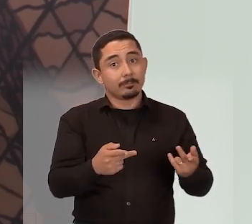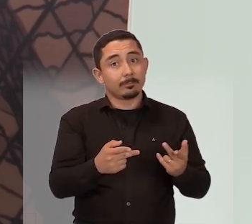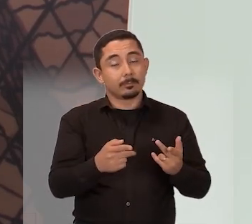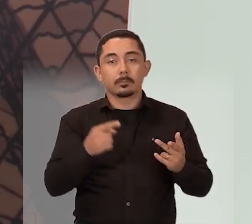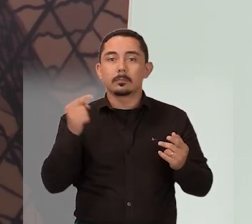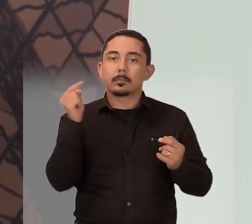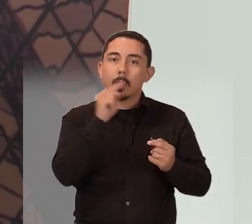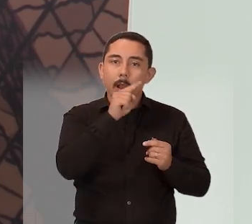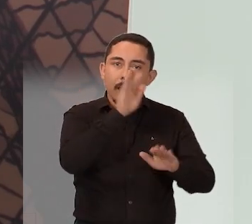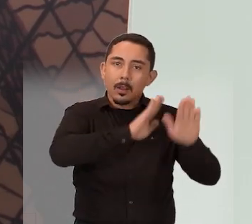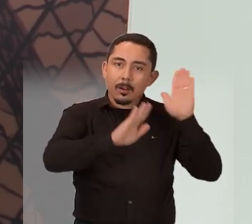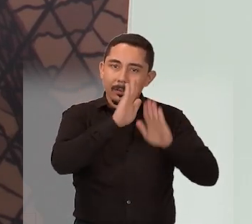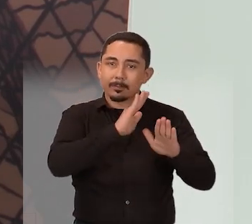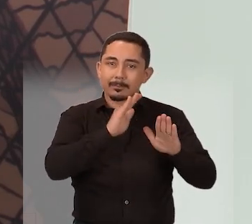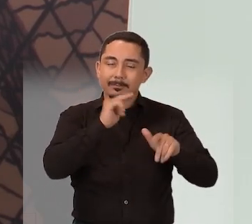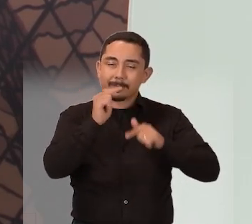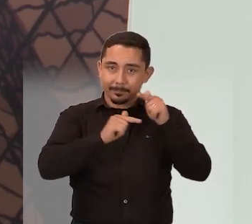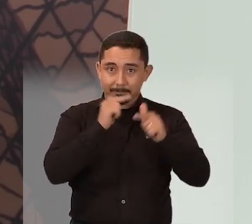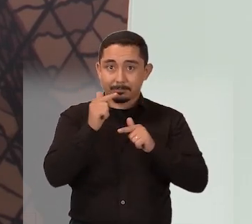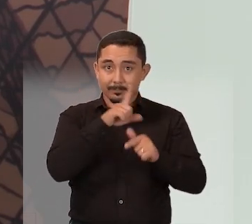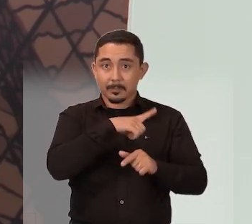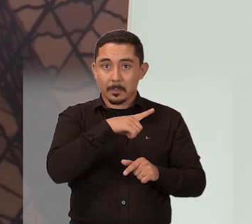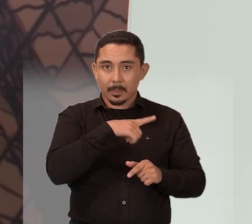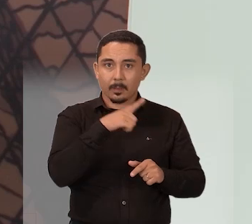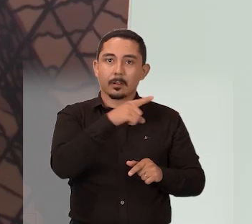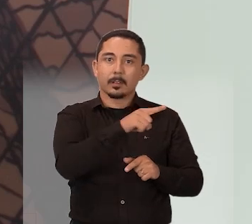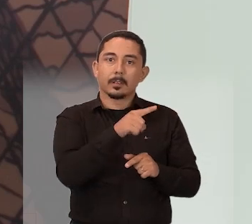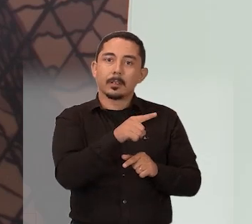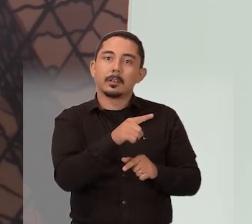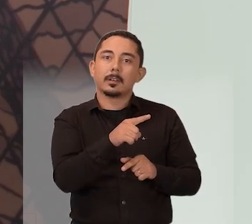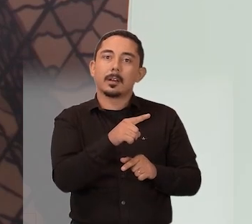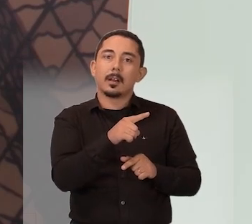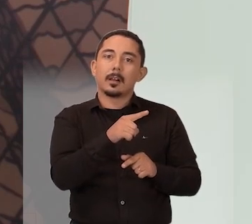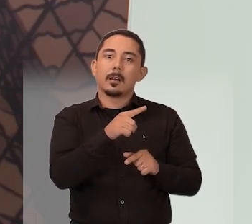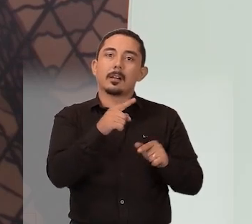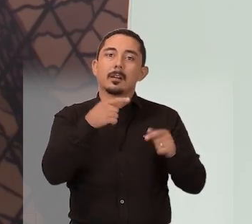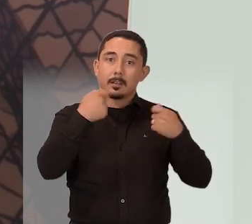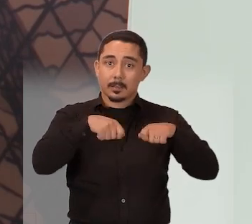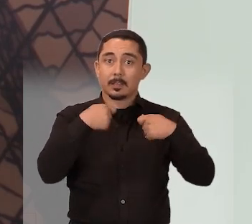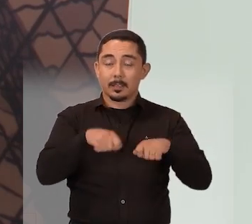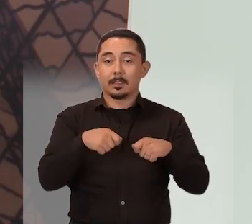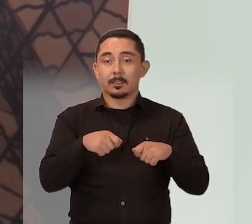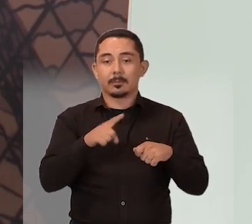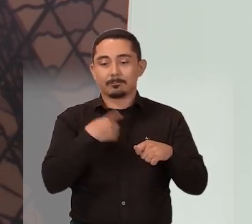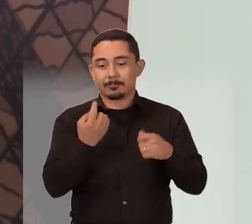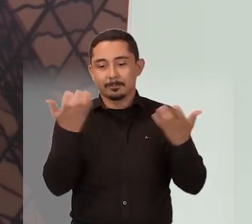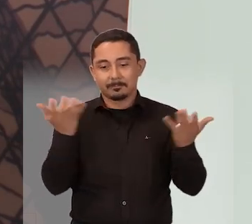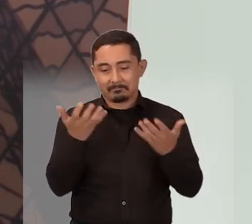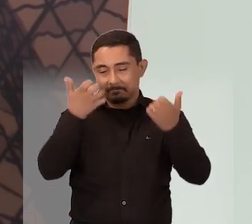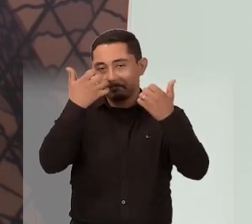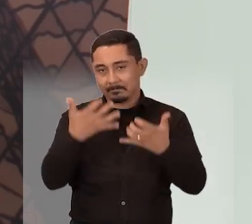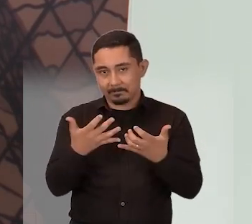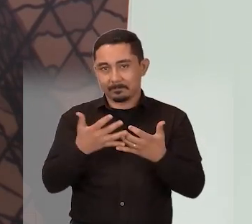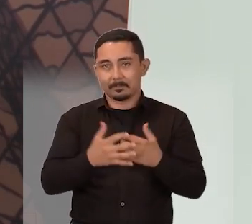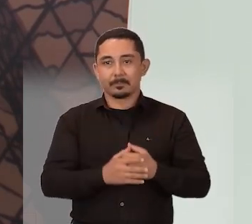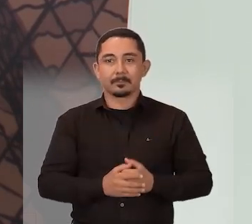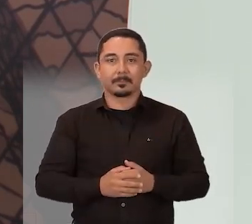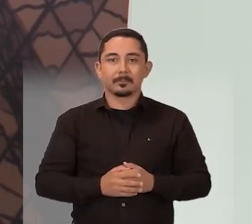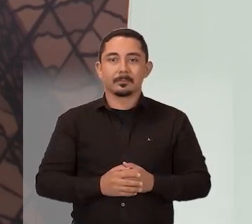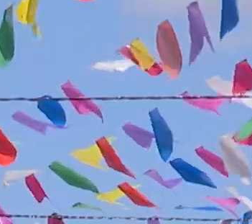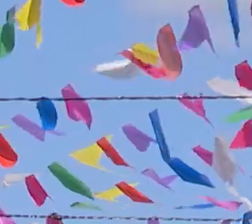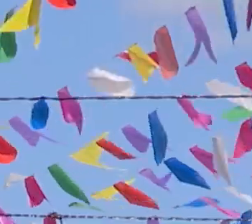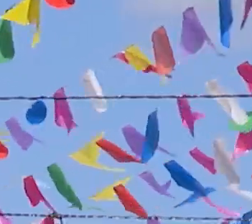visitante. É sobre esses cuidados que os trabalhadores que montam aquela belezura toda devem ter, que vamos falar agora.